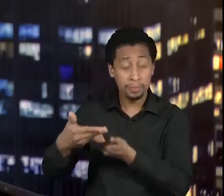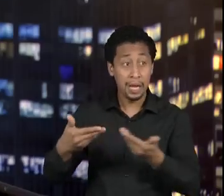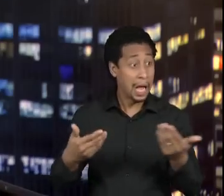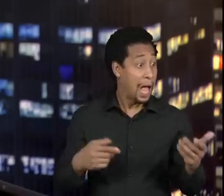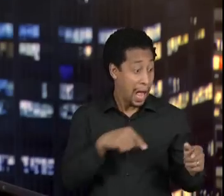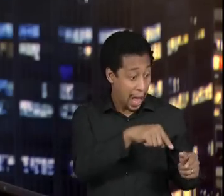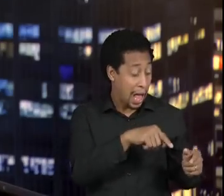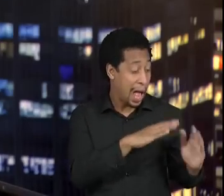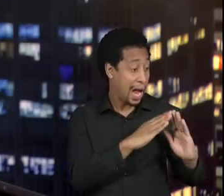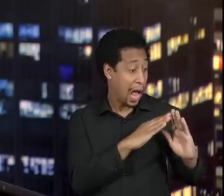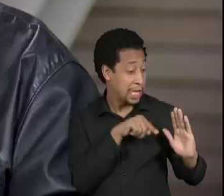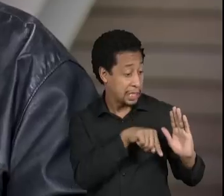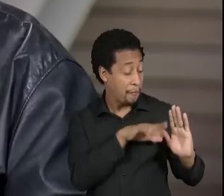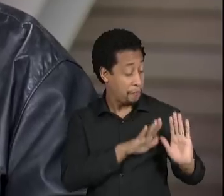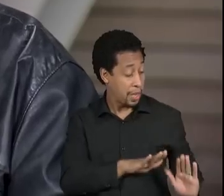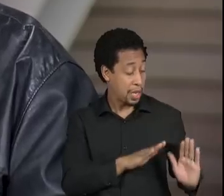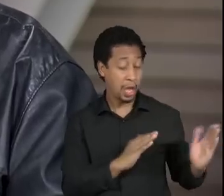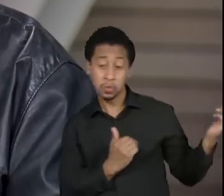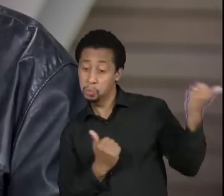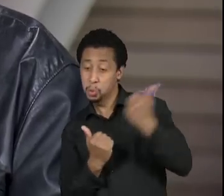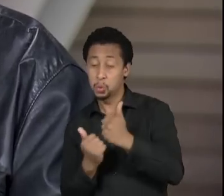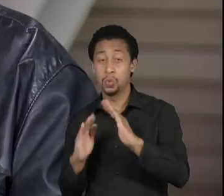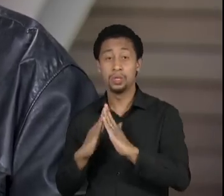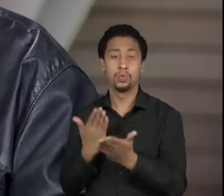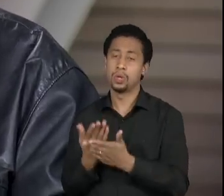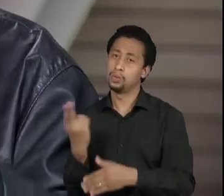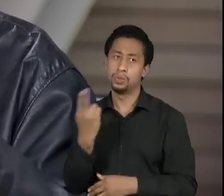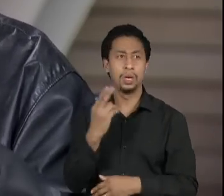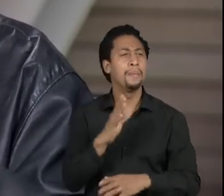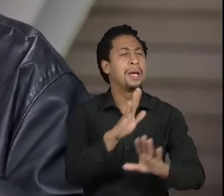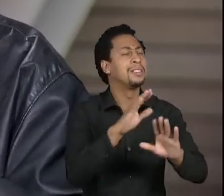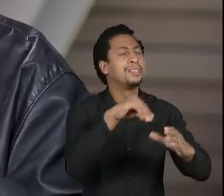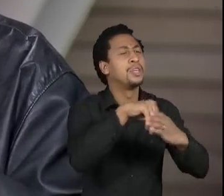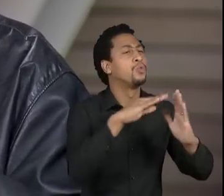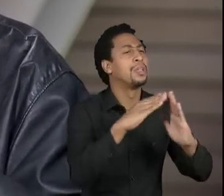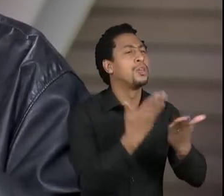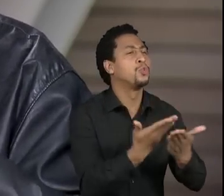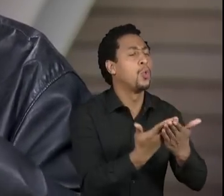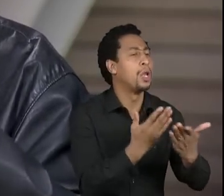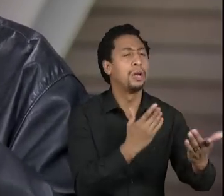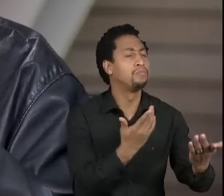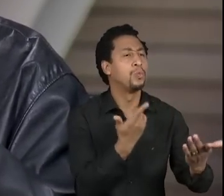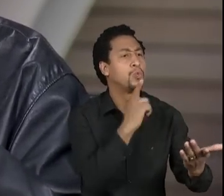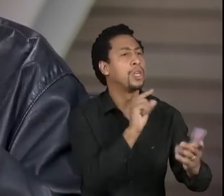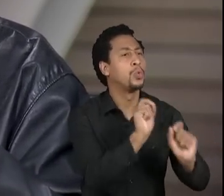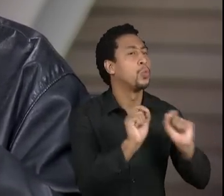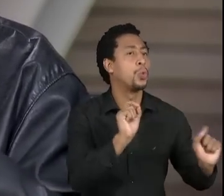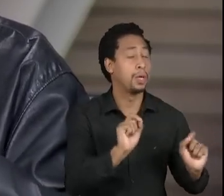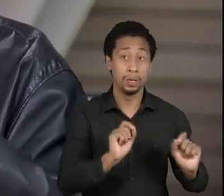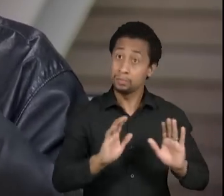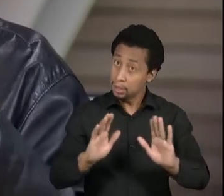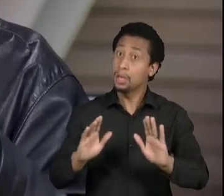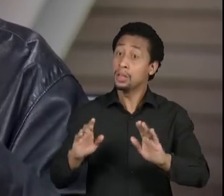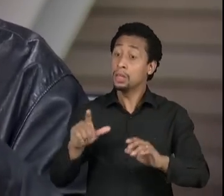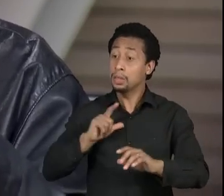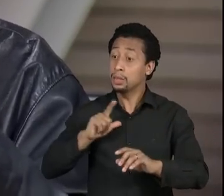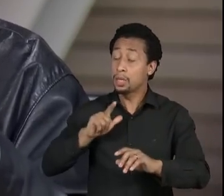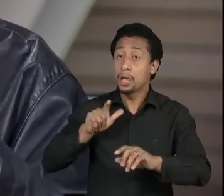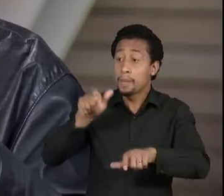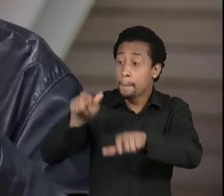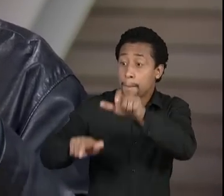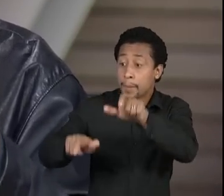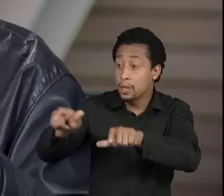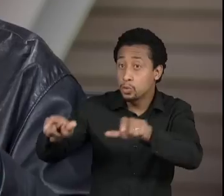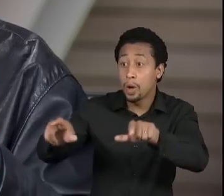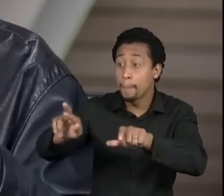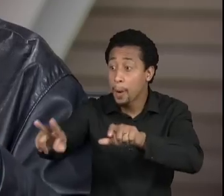encontra na escola, professor? O que se encontra na escola é essa vivência em plano de igualdade com a pluralidade